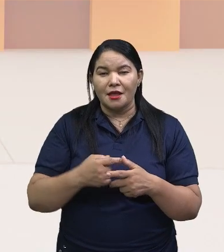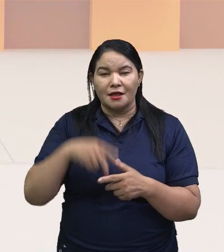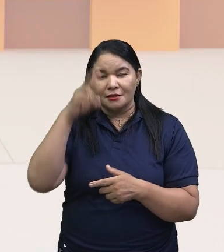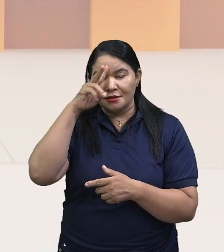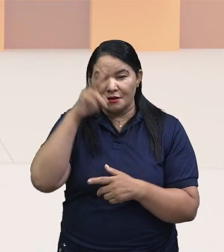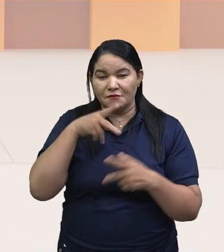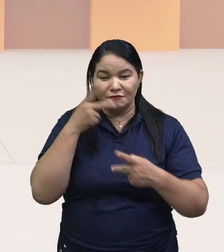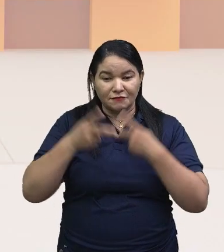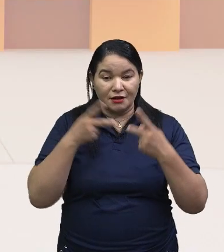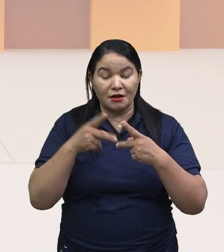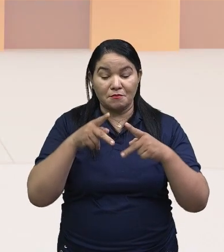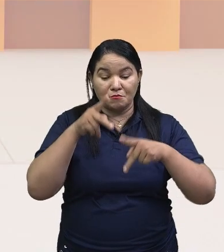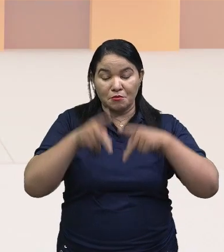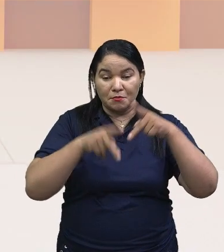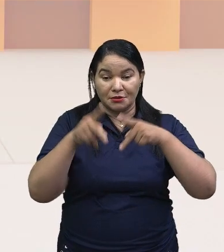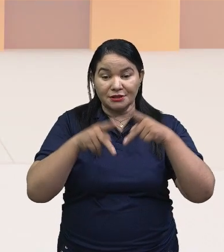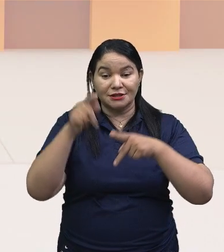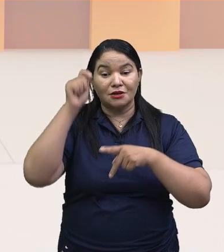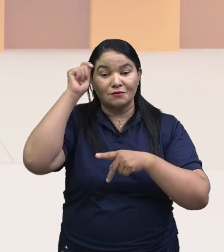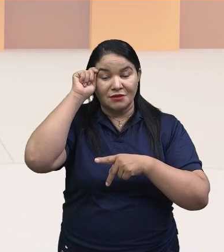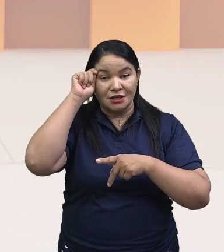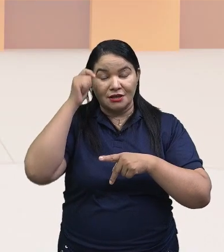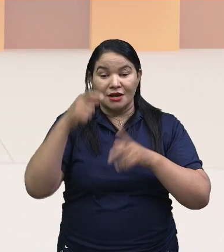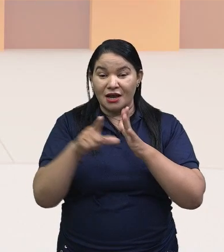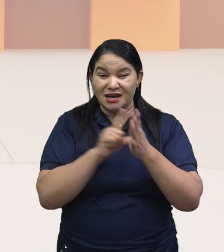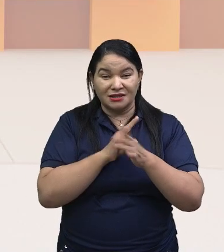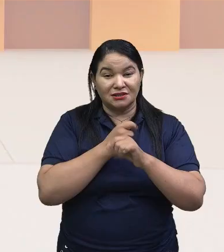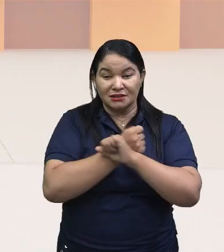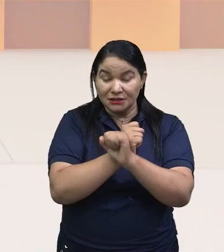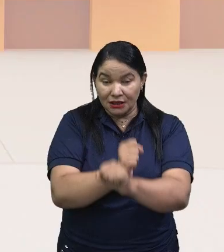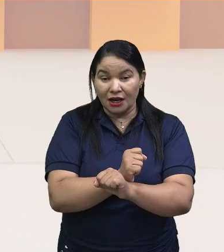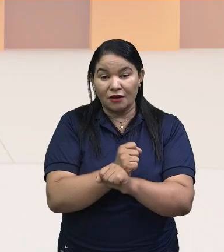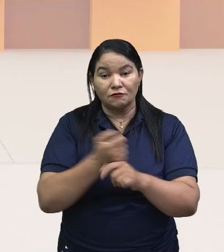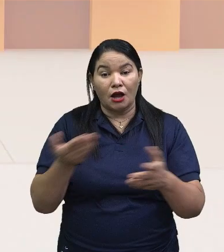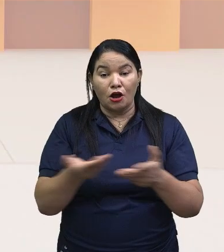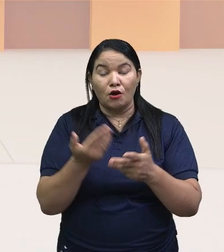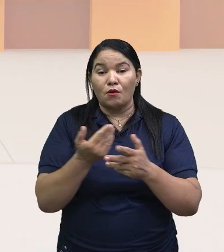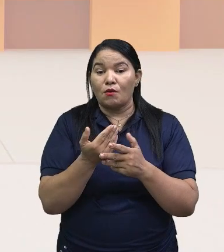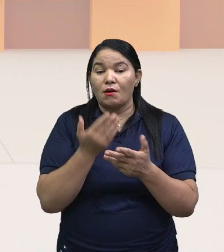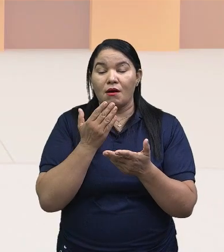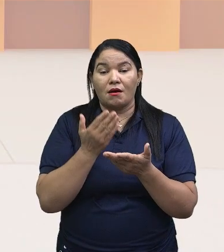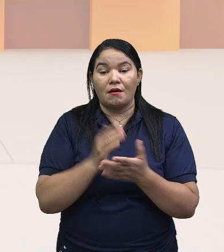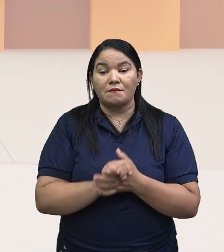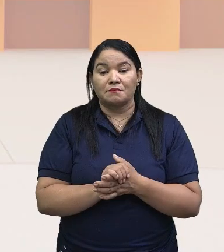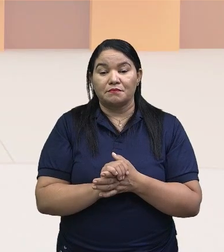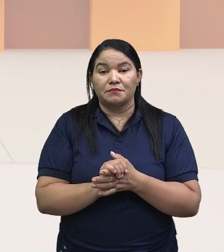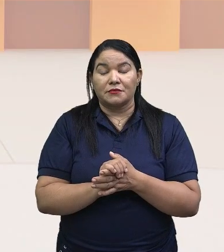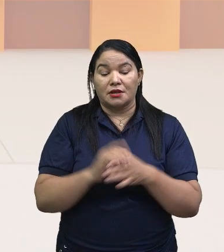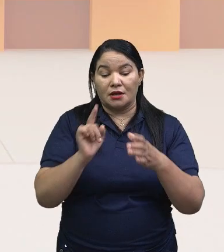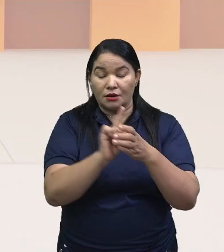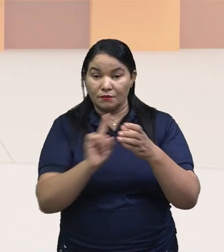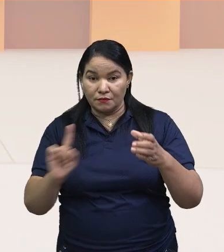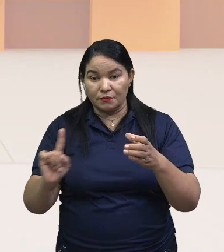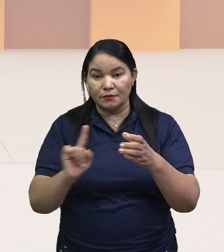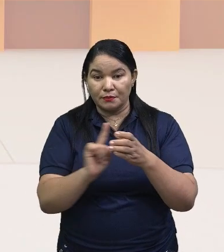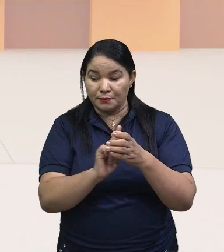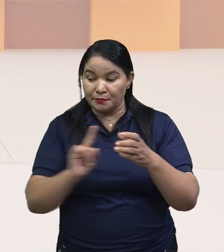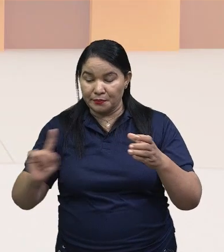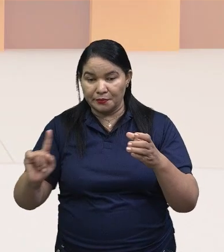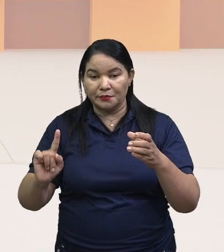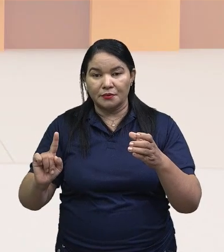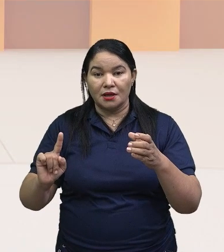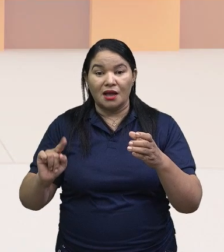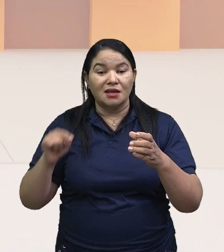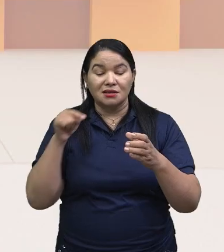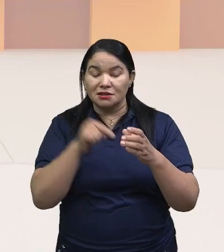a população negra de ex-escravizados, eles acabaram ficando à margem da sociedade,